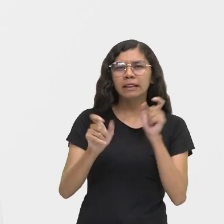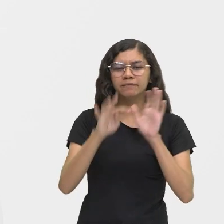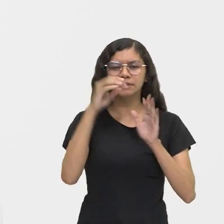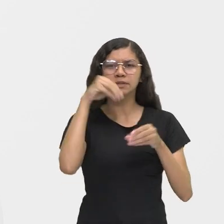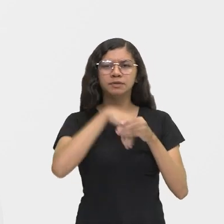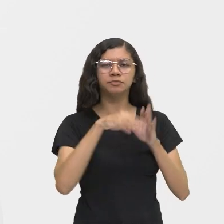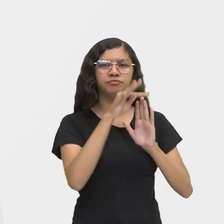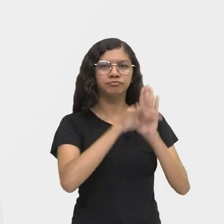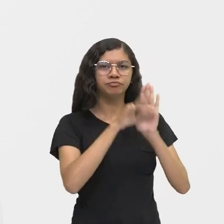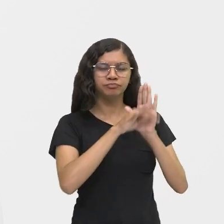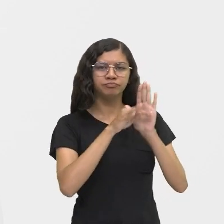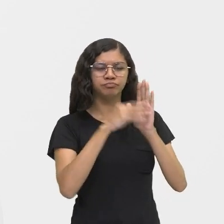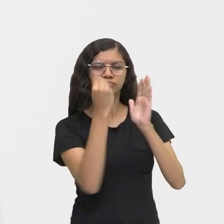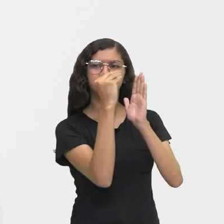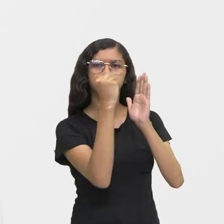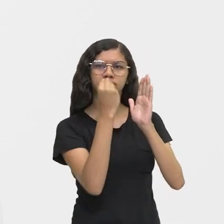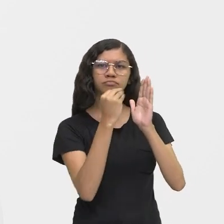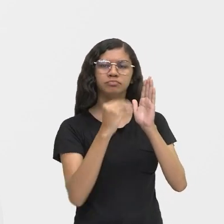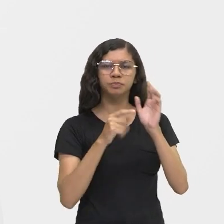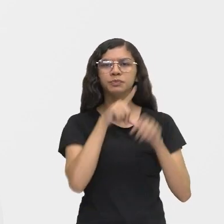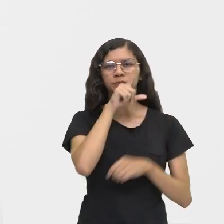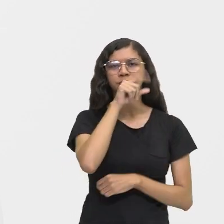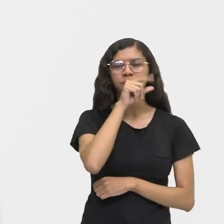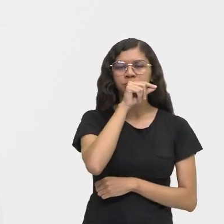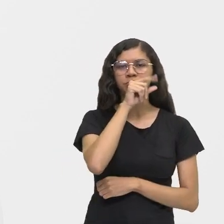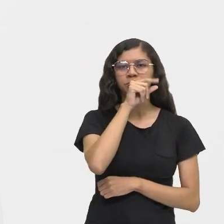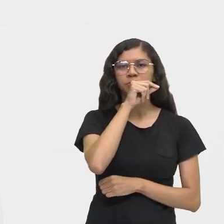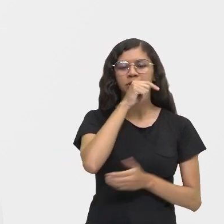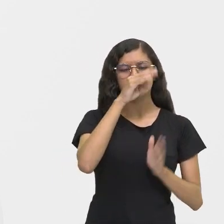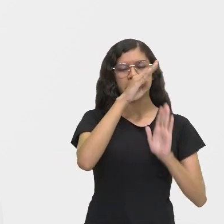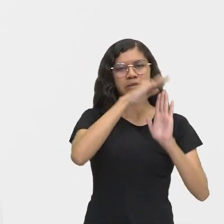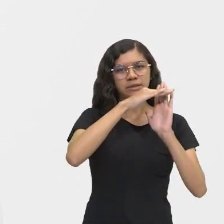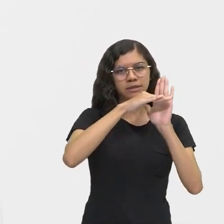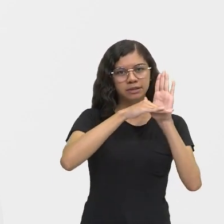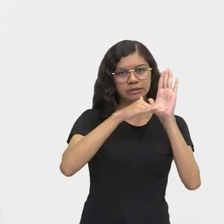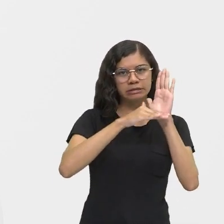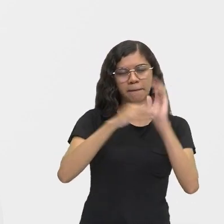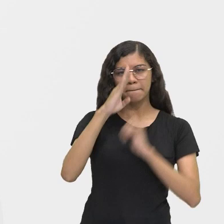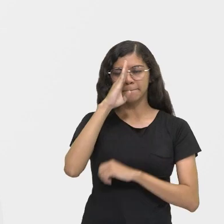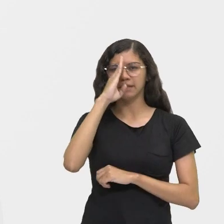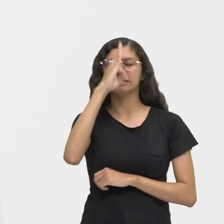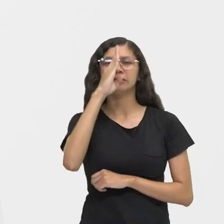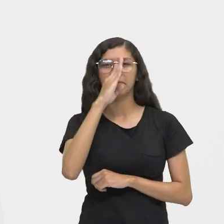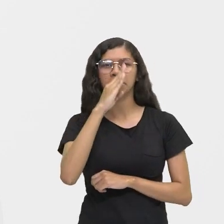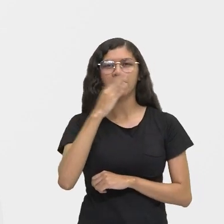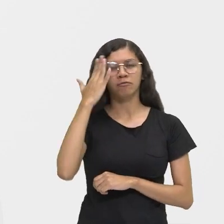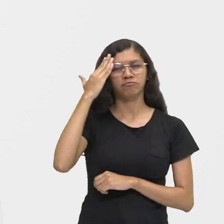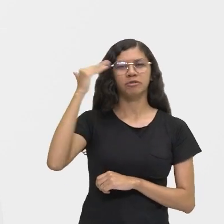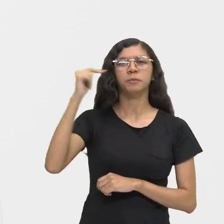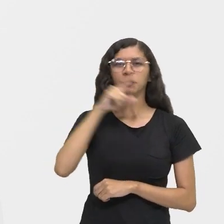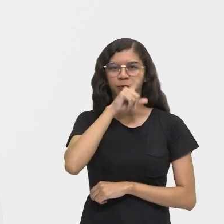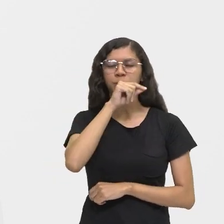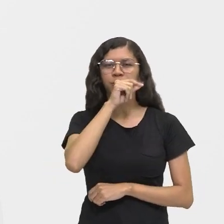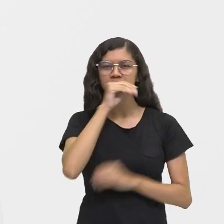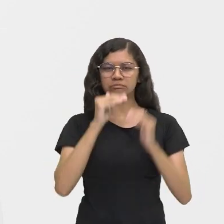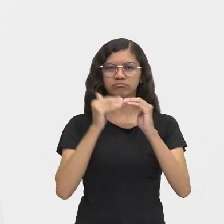e insere o Twitter na lista dos Trend Topics, então tópicos em